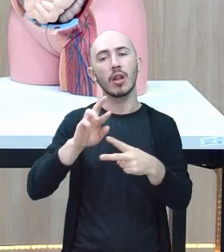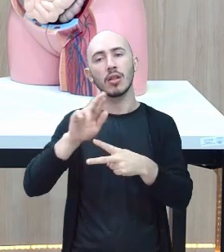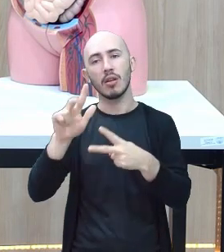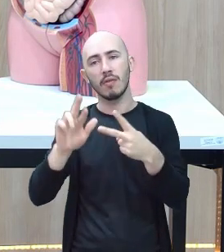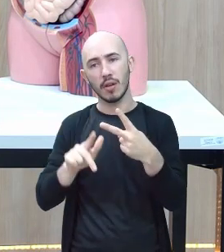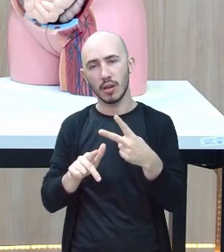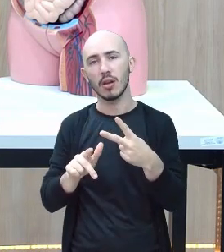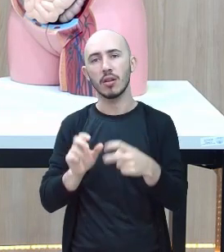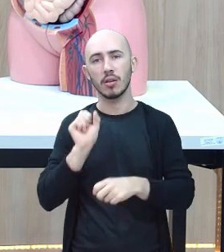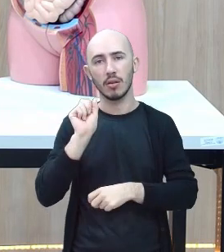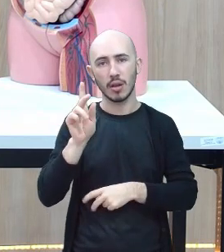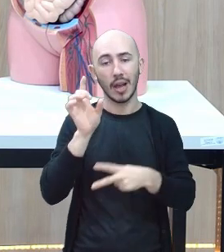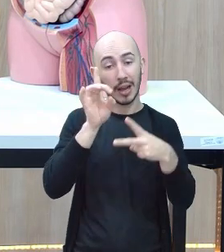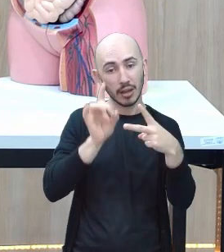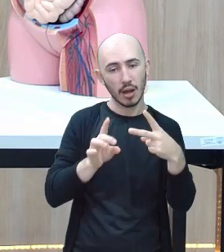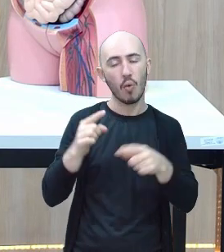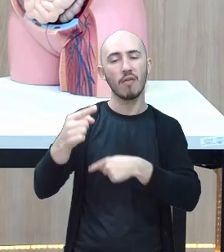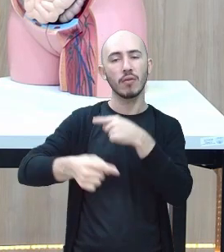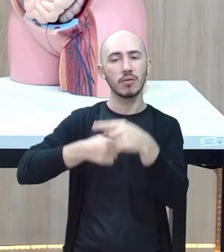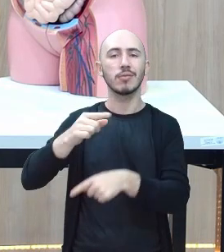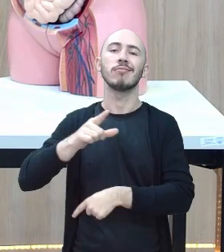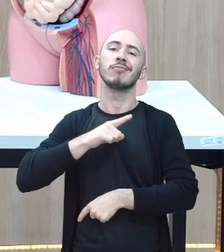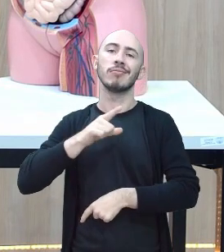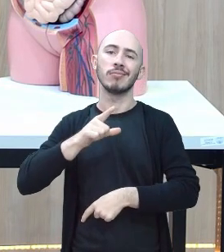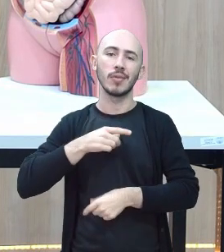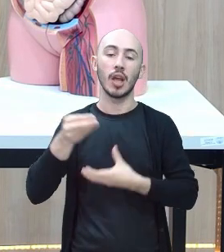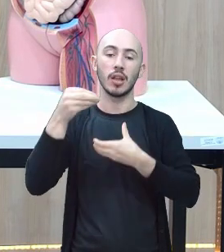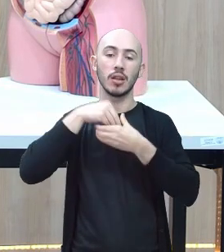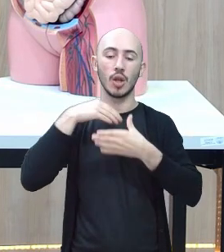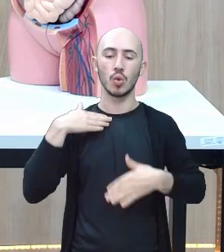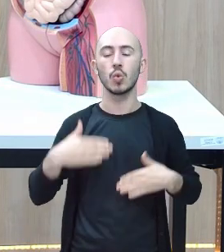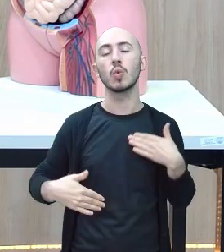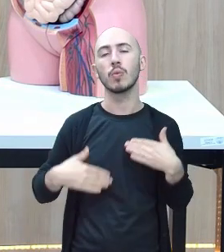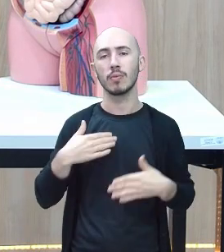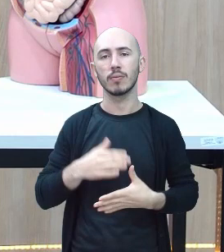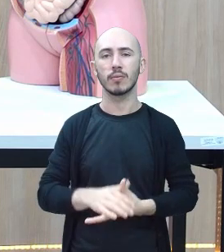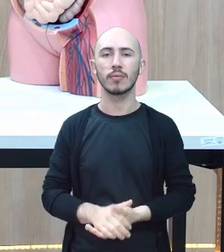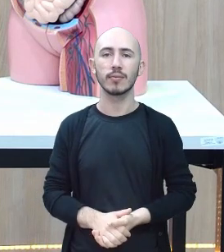eles, cada um tem a sua função no nosso organismo.